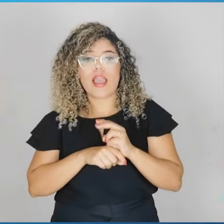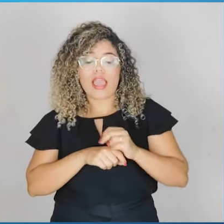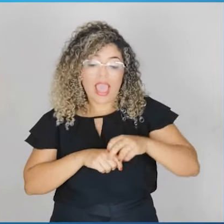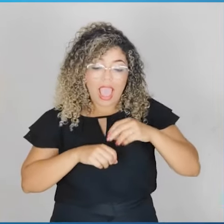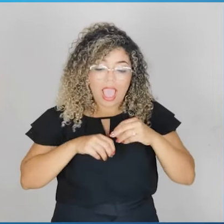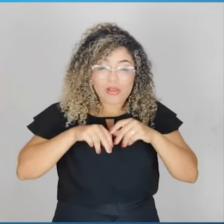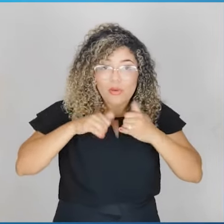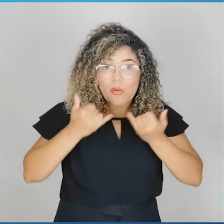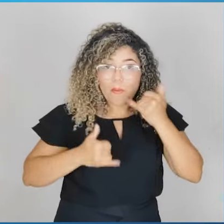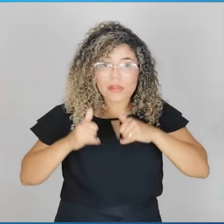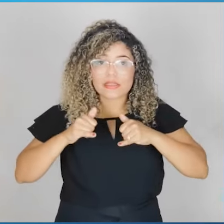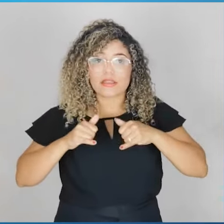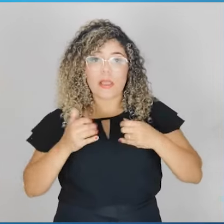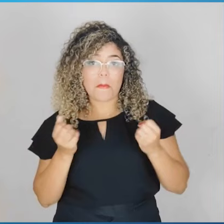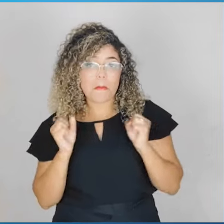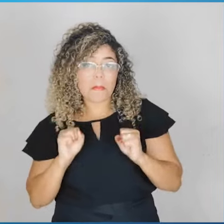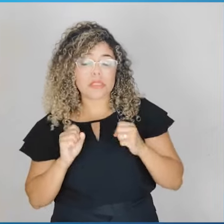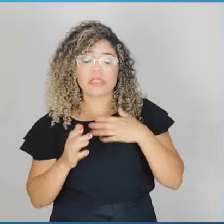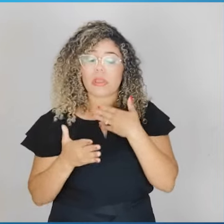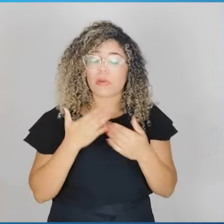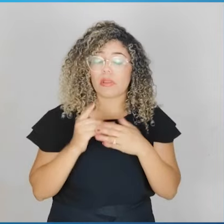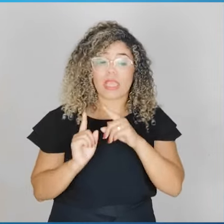rochas, que podem ser de qualquer tipo.